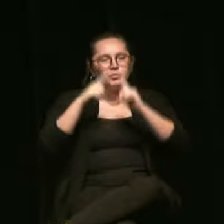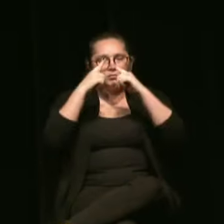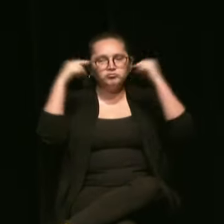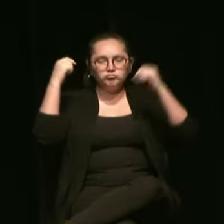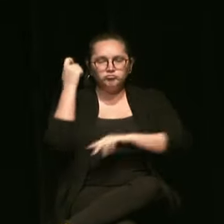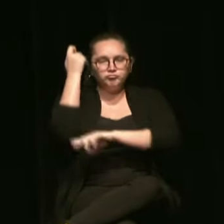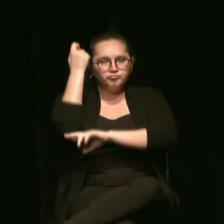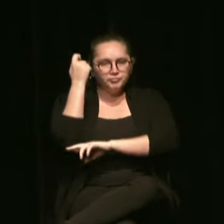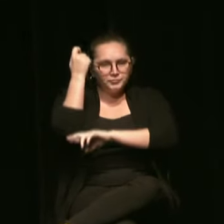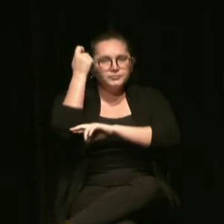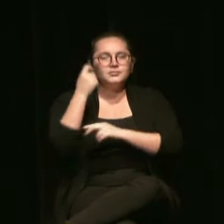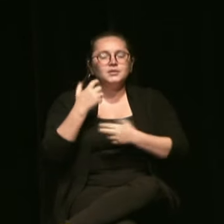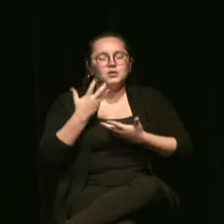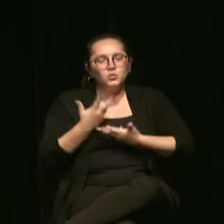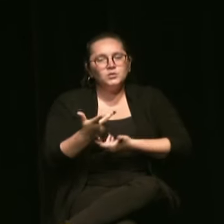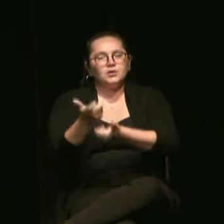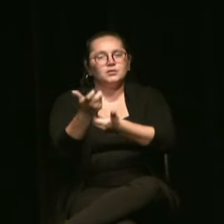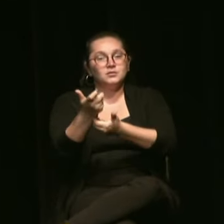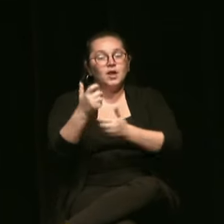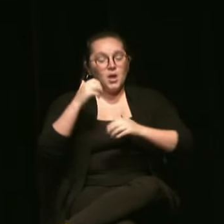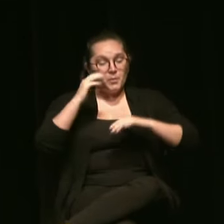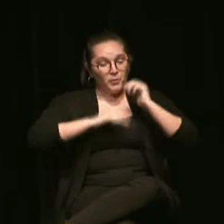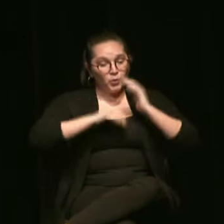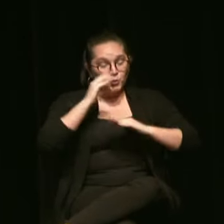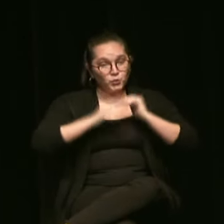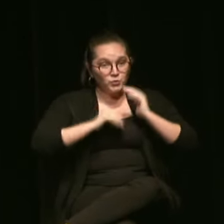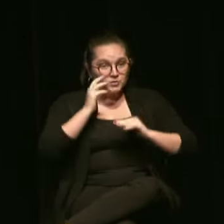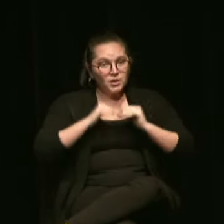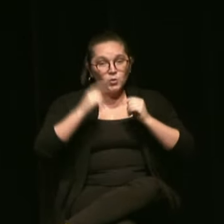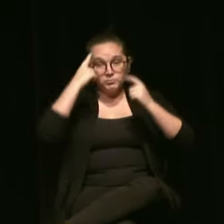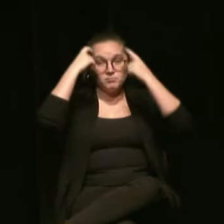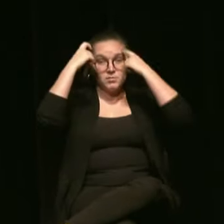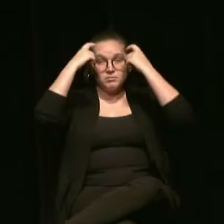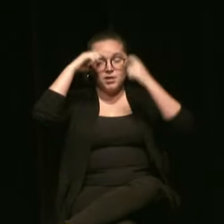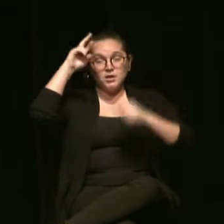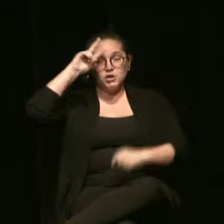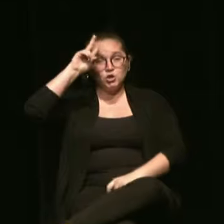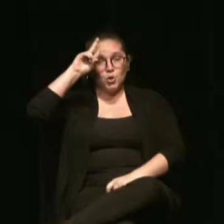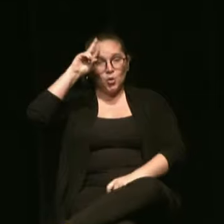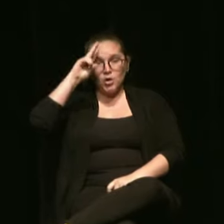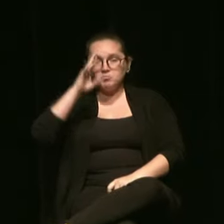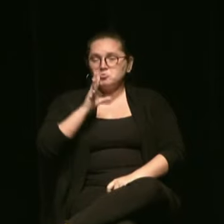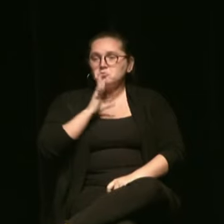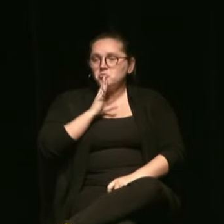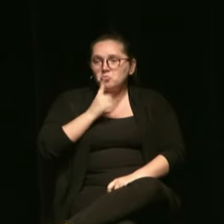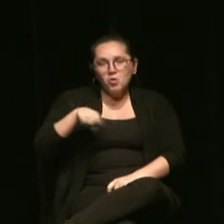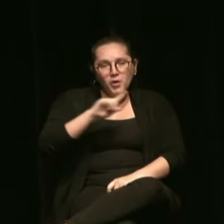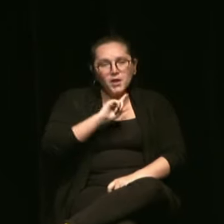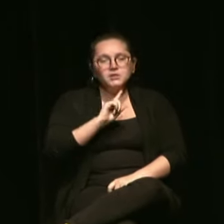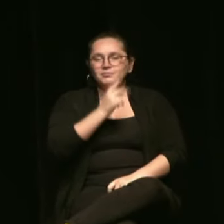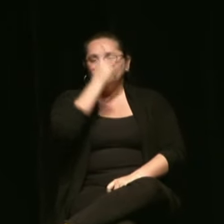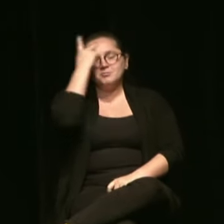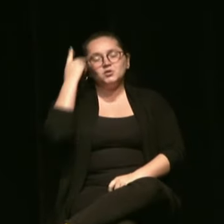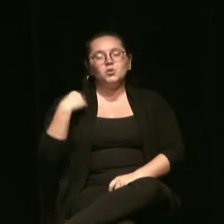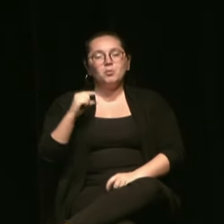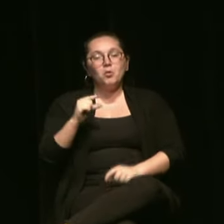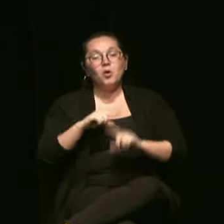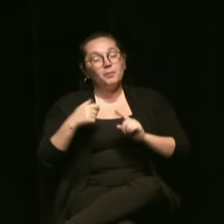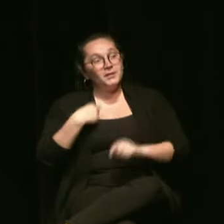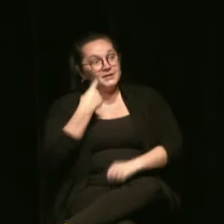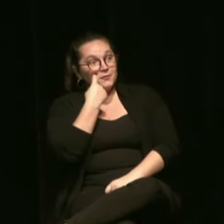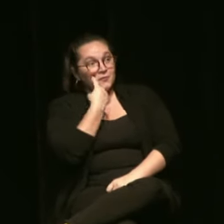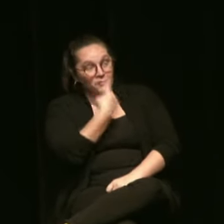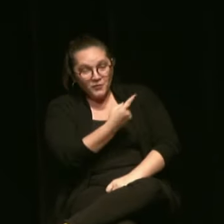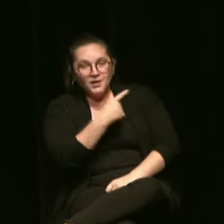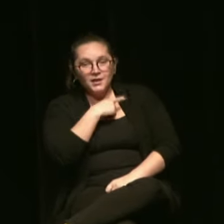1970. É uma produção de ficção que pouca gente conhece. Eu acho que vale a pena, é uma ocasião rara de se ver o Faustão, numa cópia